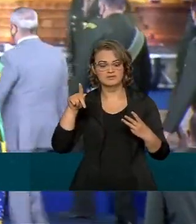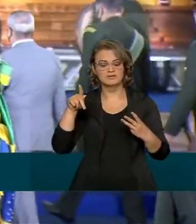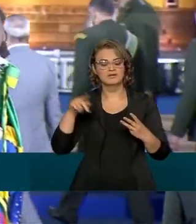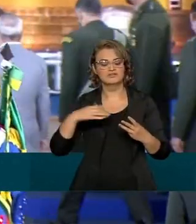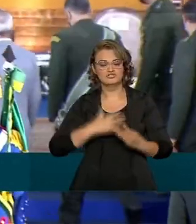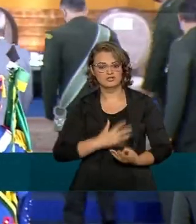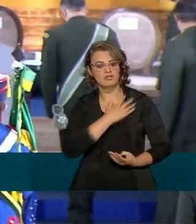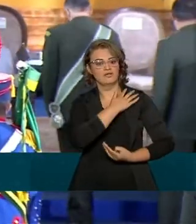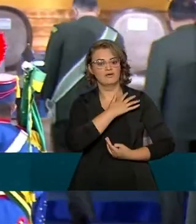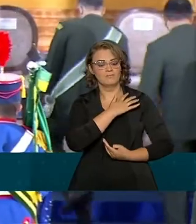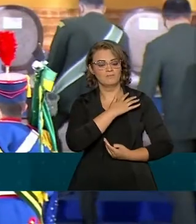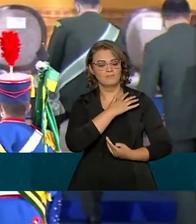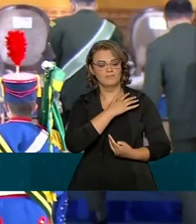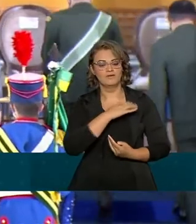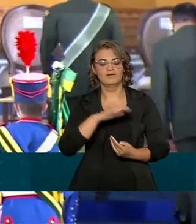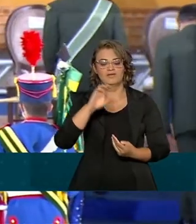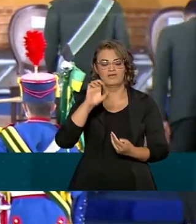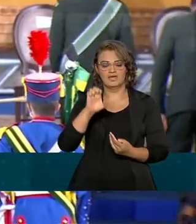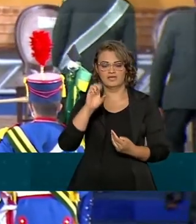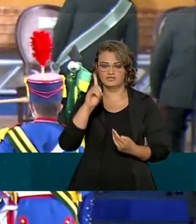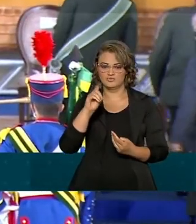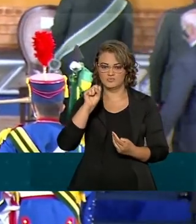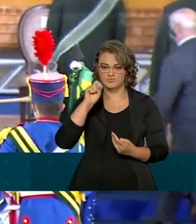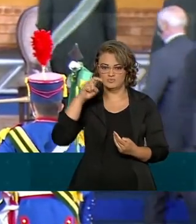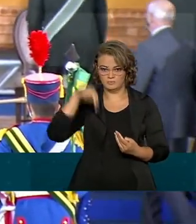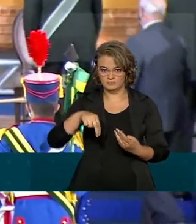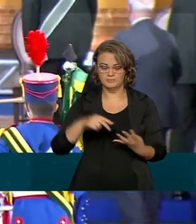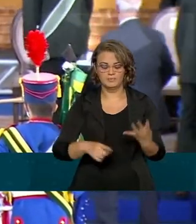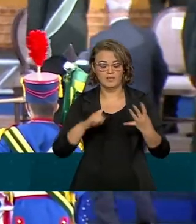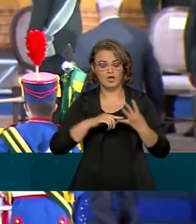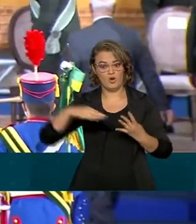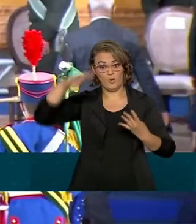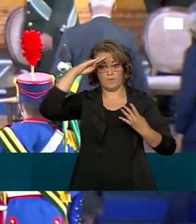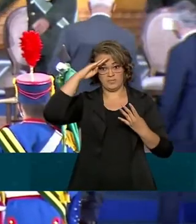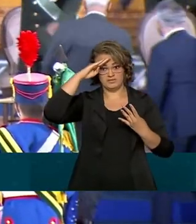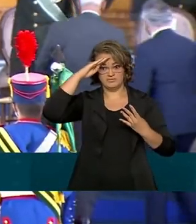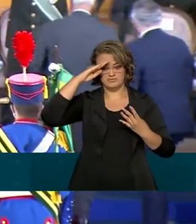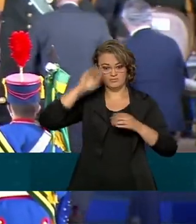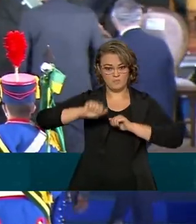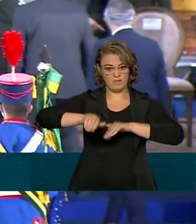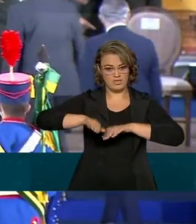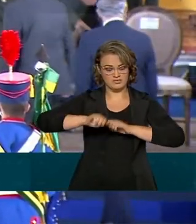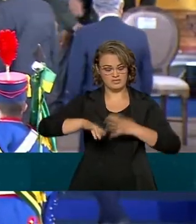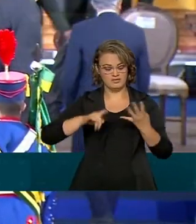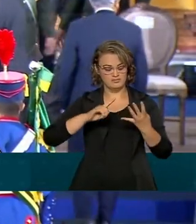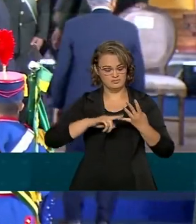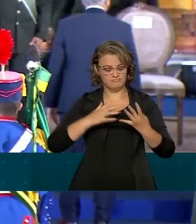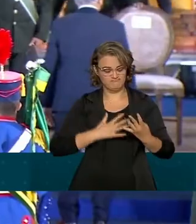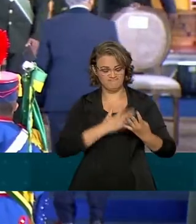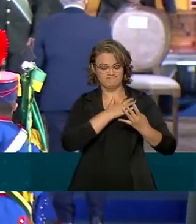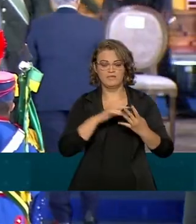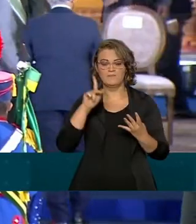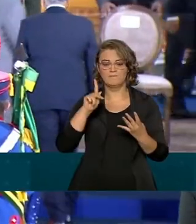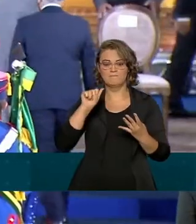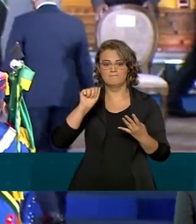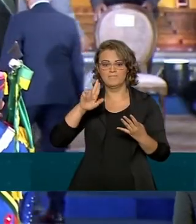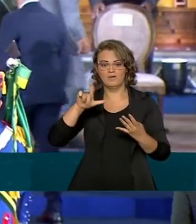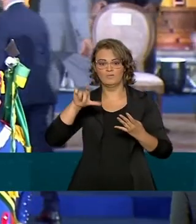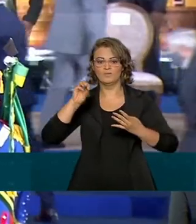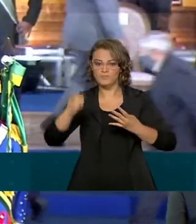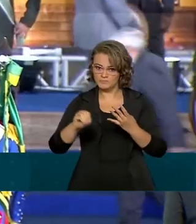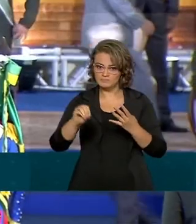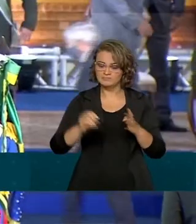General de exército Edson Leal Pujol comandante do exército general-de-exército setor Paulo